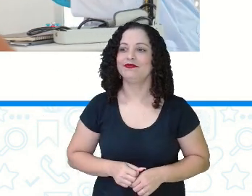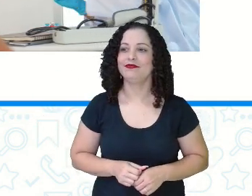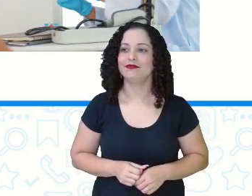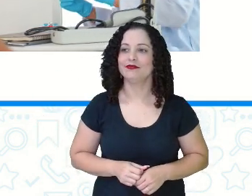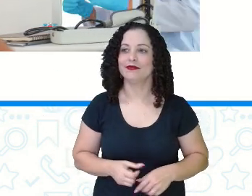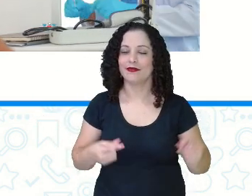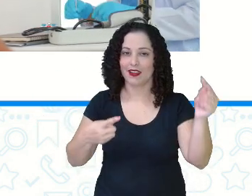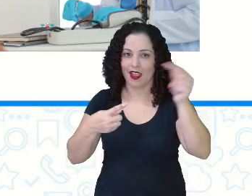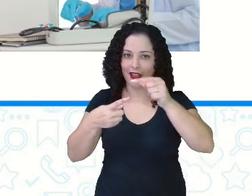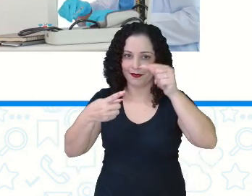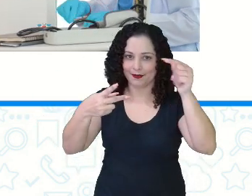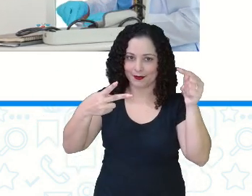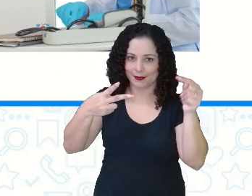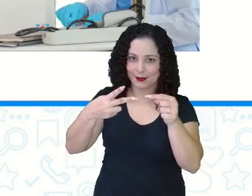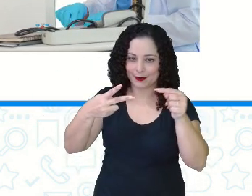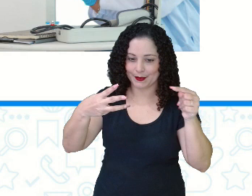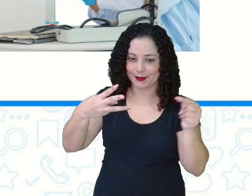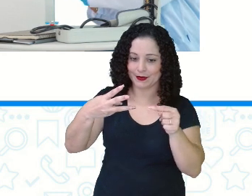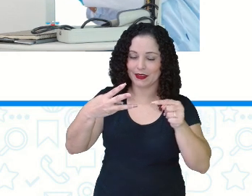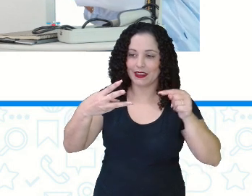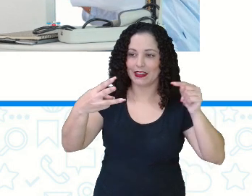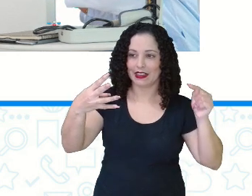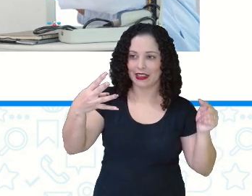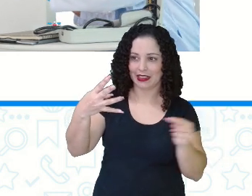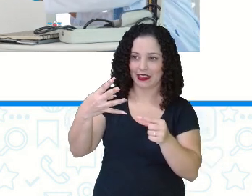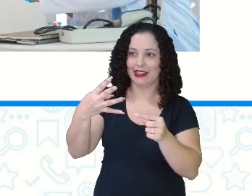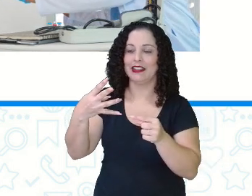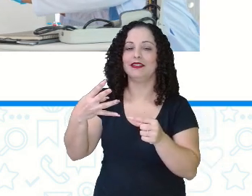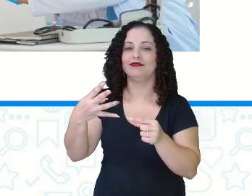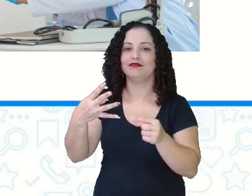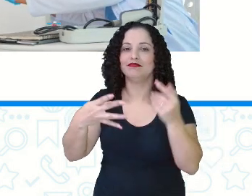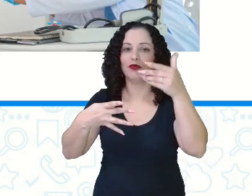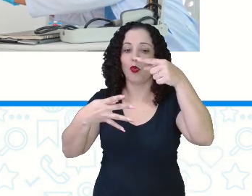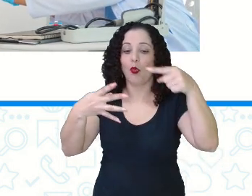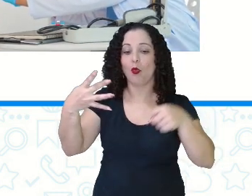463, 581, 770 ou